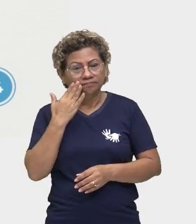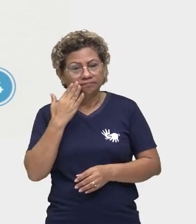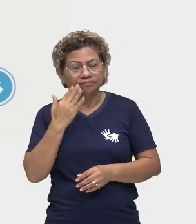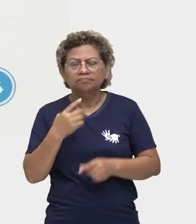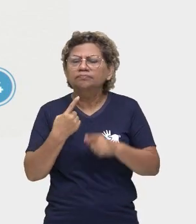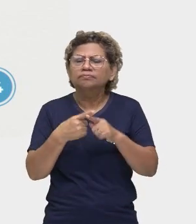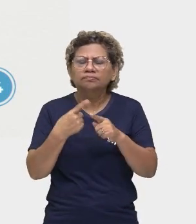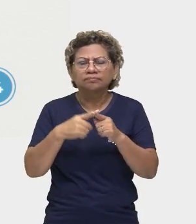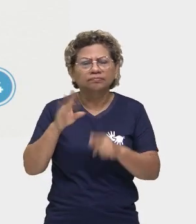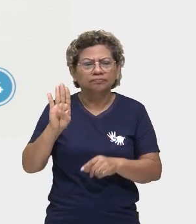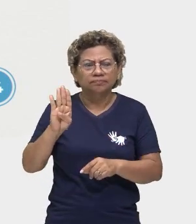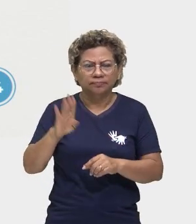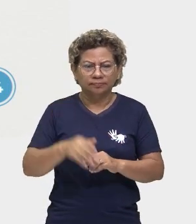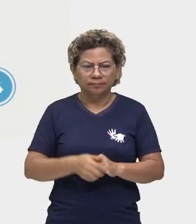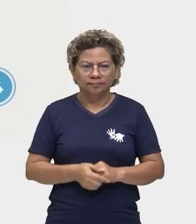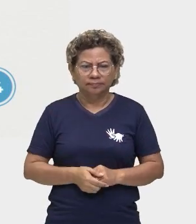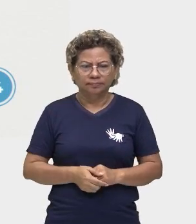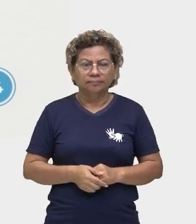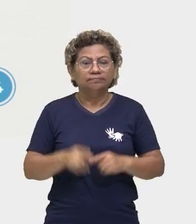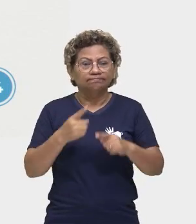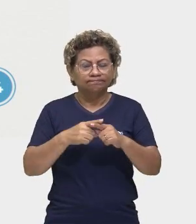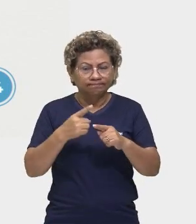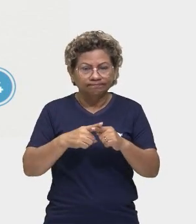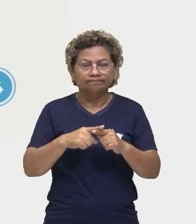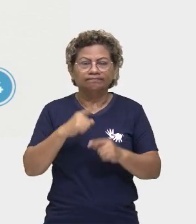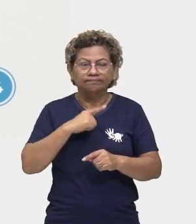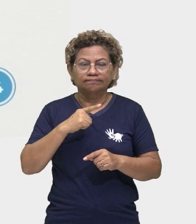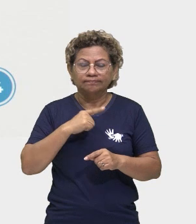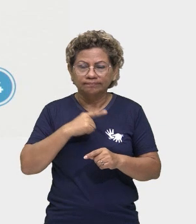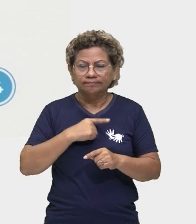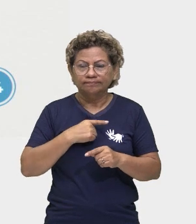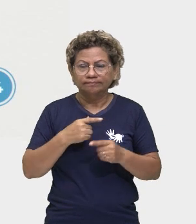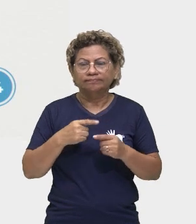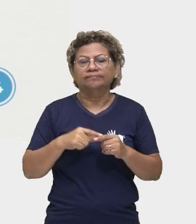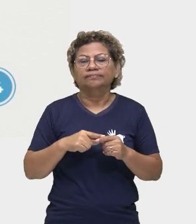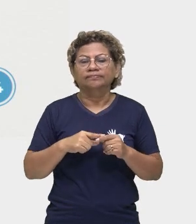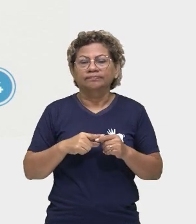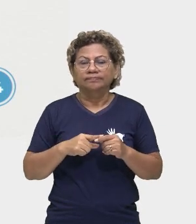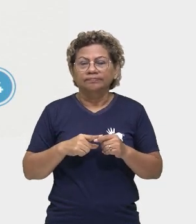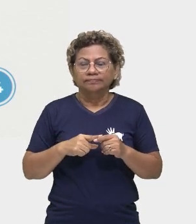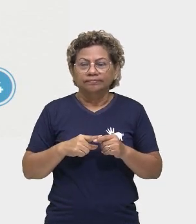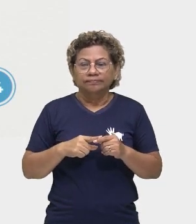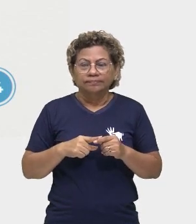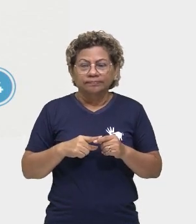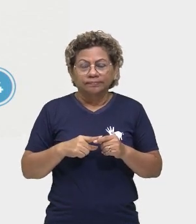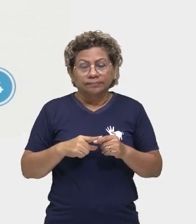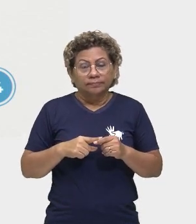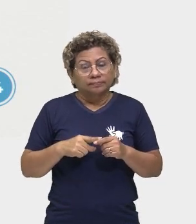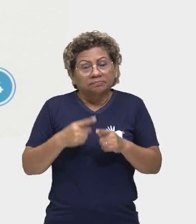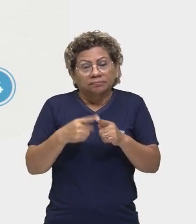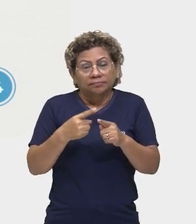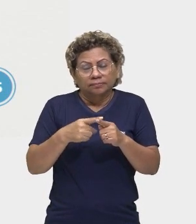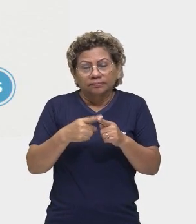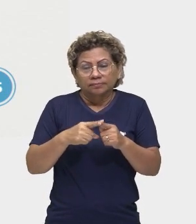por quê? No plano, né, sempre existe um segmento de reta que ligará dois pontos. Portanto, a afirmativa ela é inconclusiva.